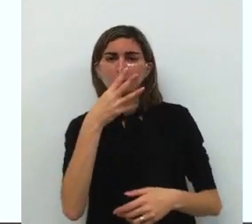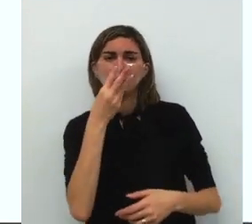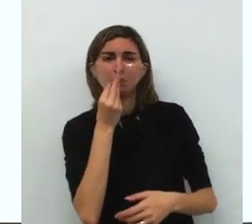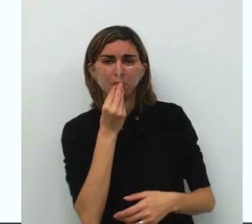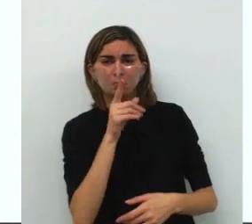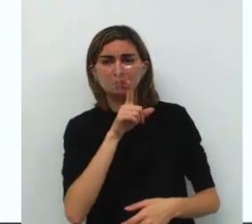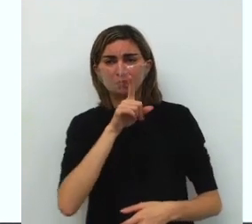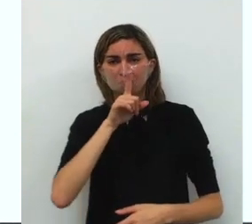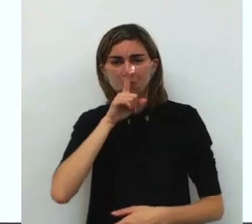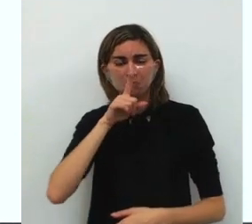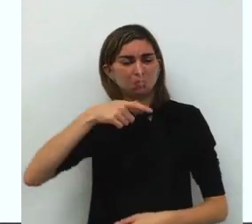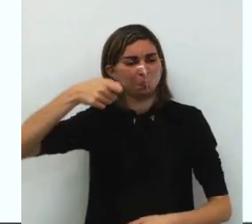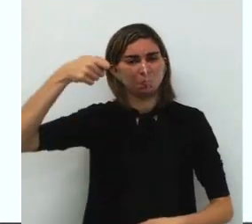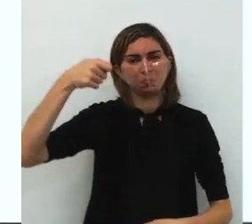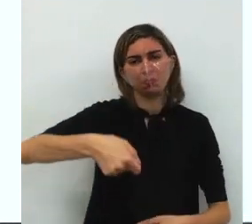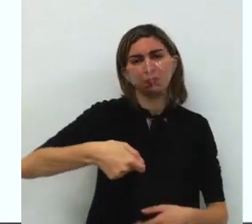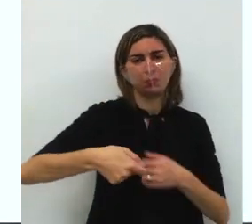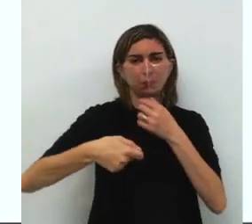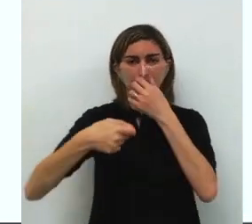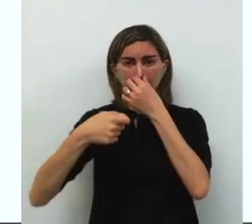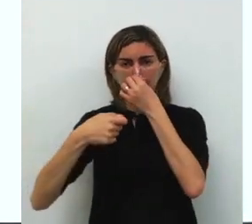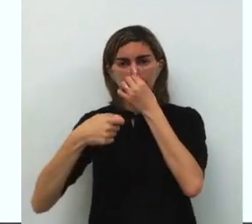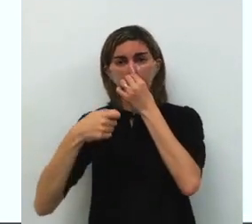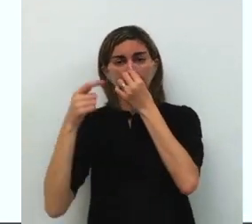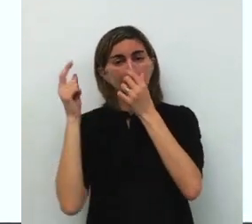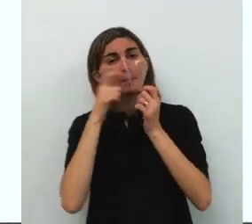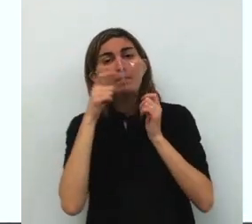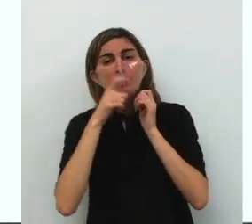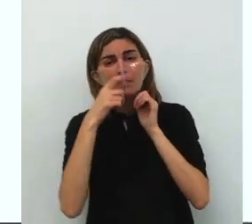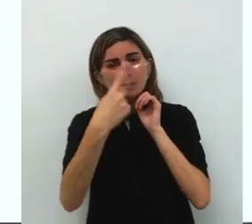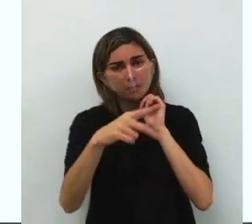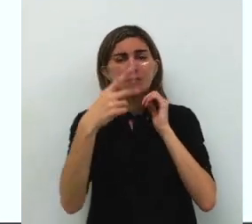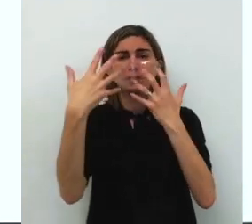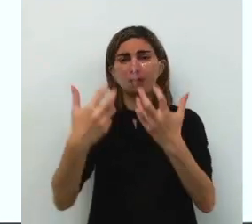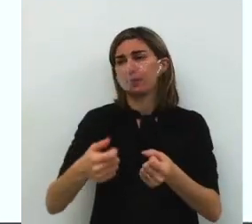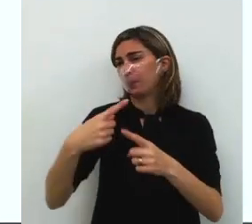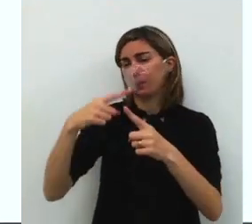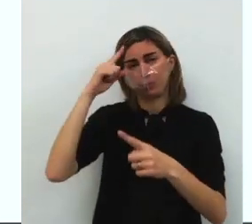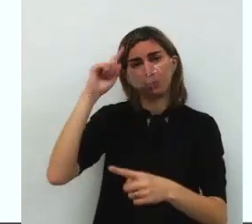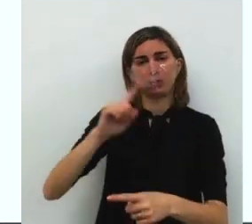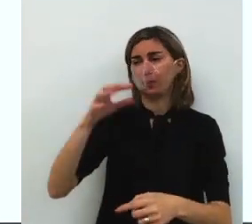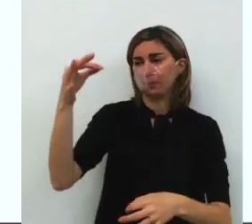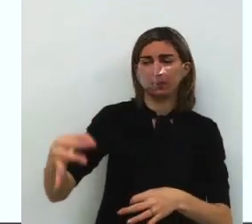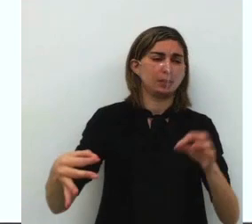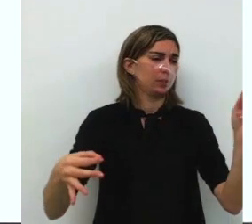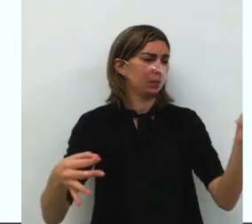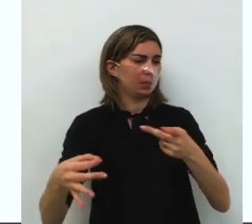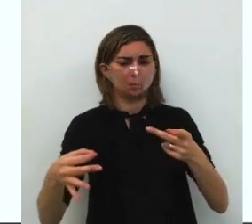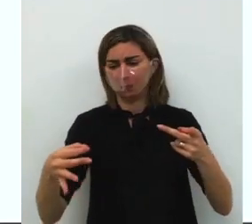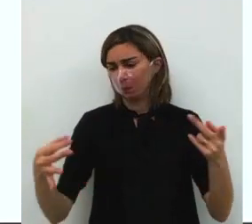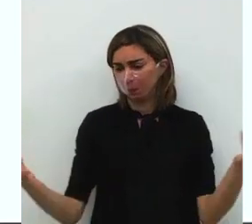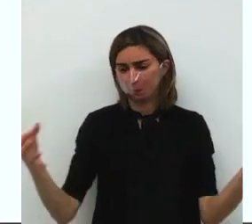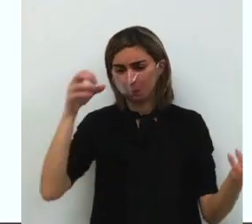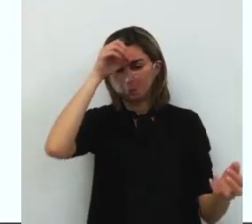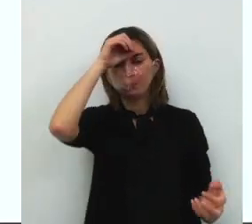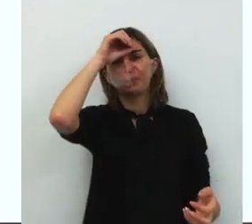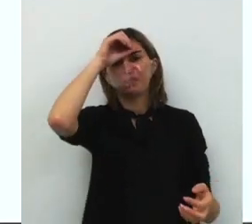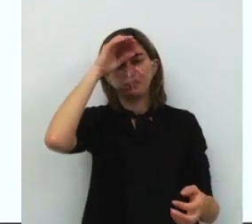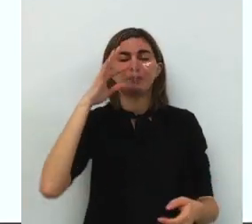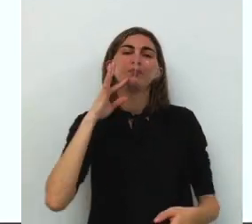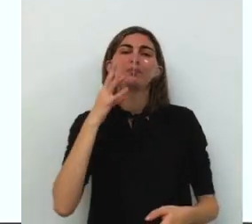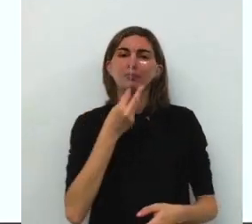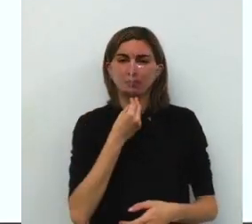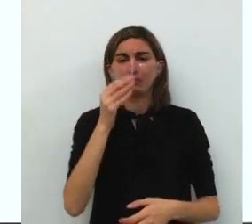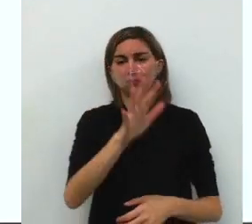cale. Que ele pode até impor uma mentira para você, e você vai aceitar que você não sabe se aquilo é certo ou errado.